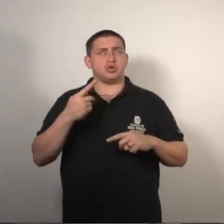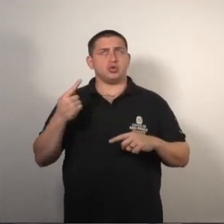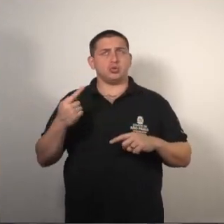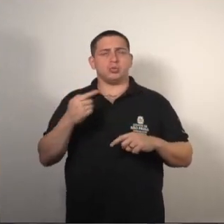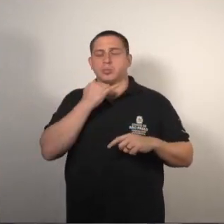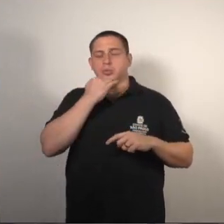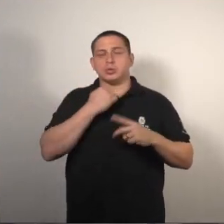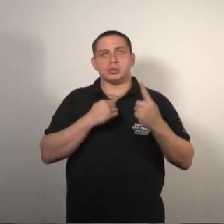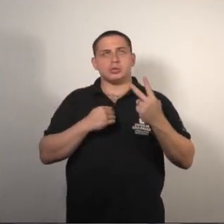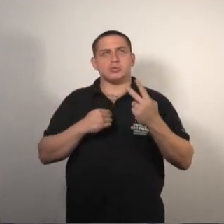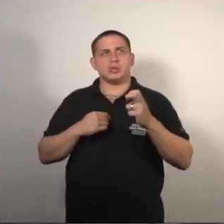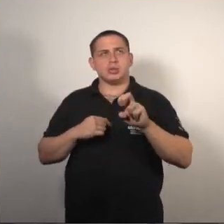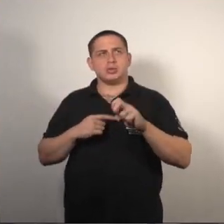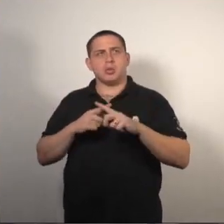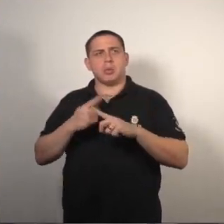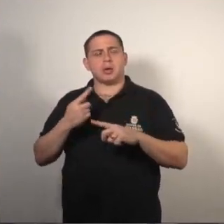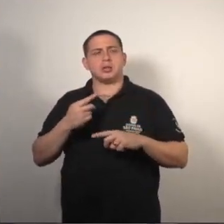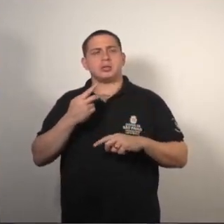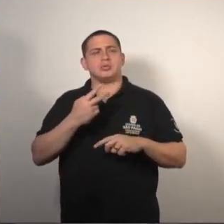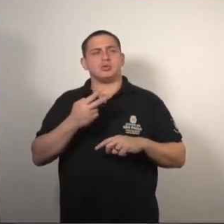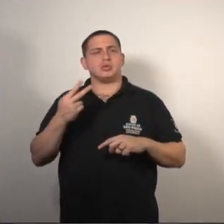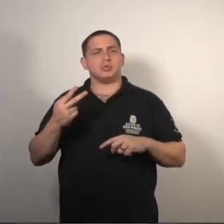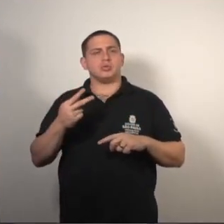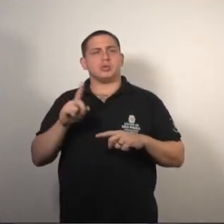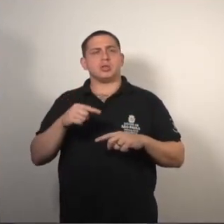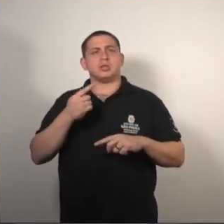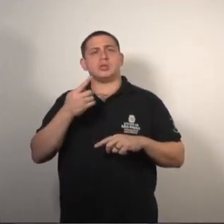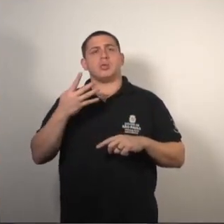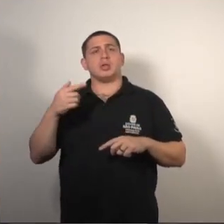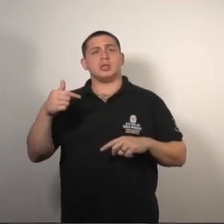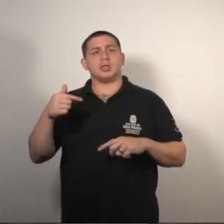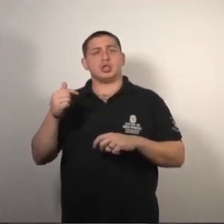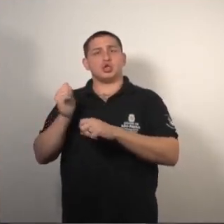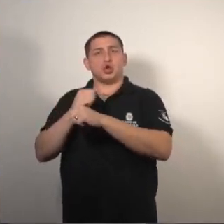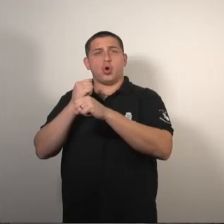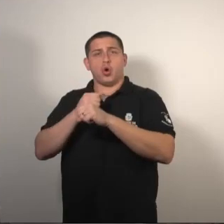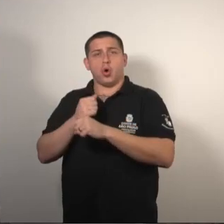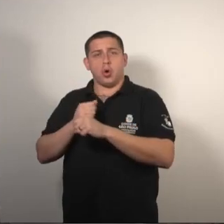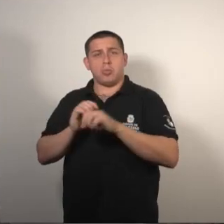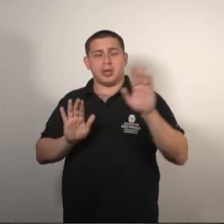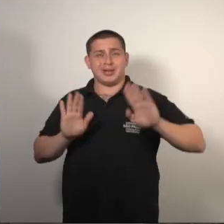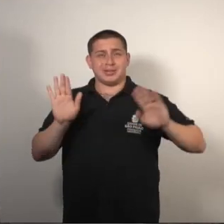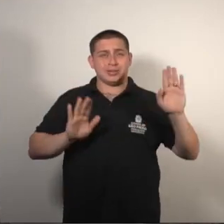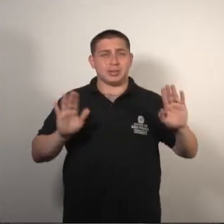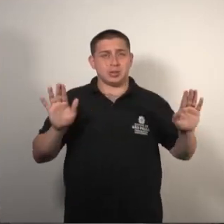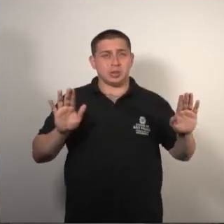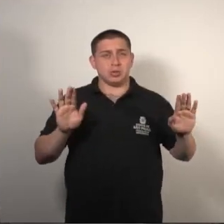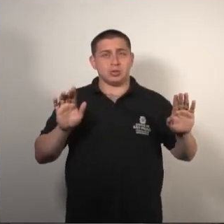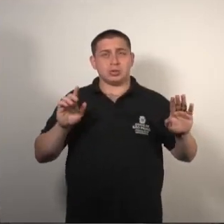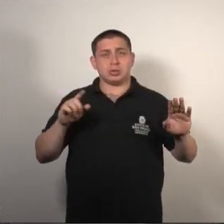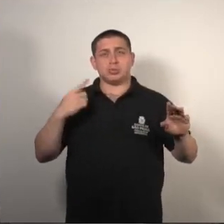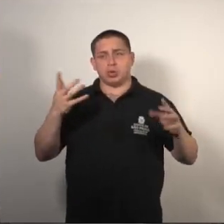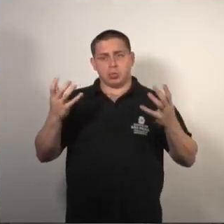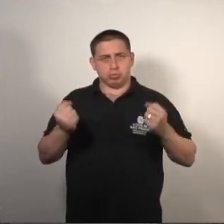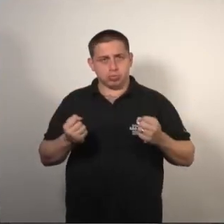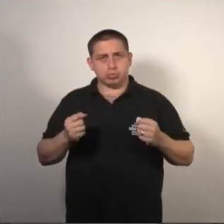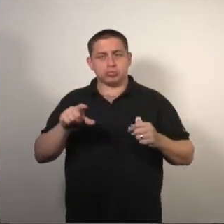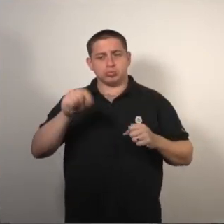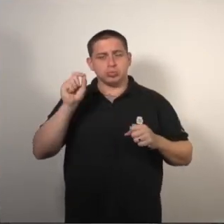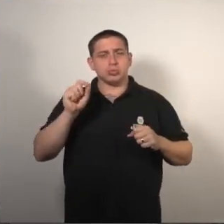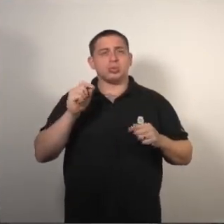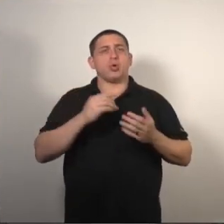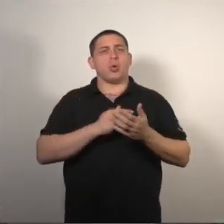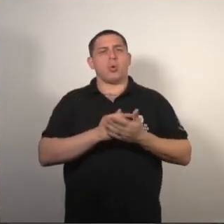22, 147, consegui fazer a conta, 147 em licitação hoje, tá? E o